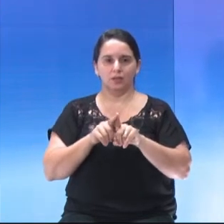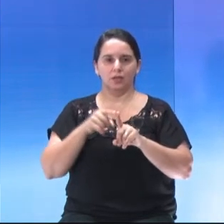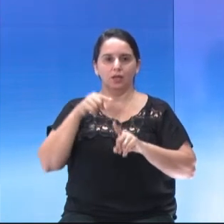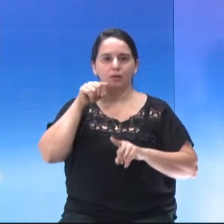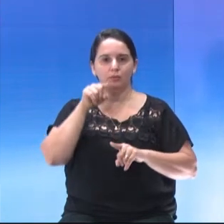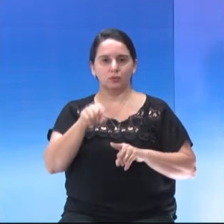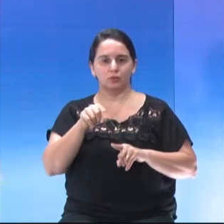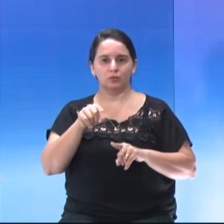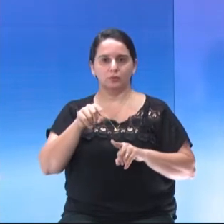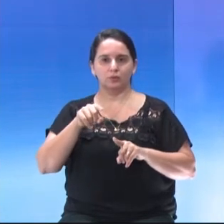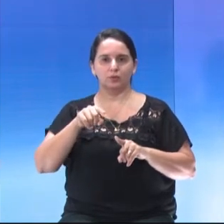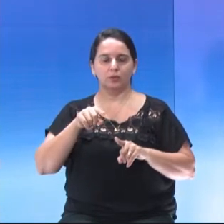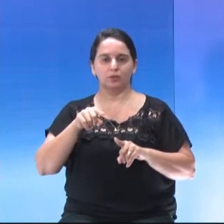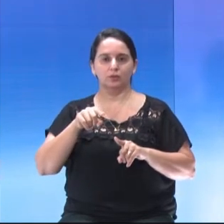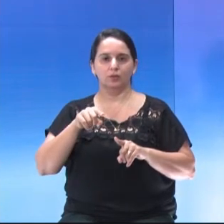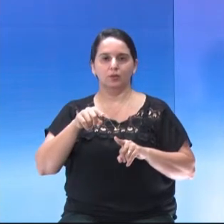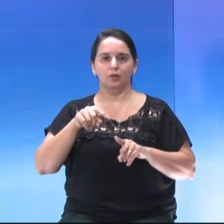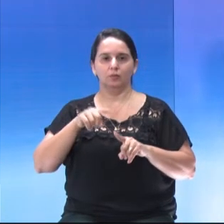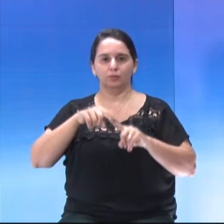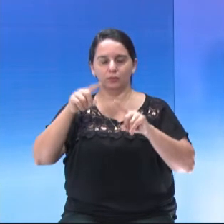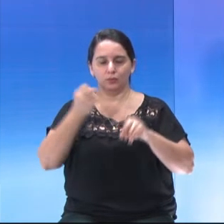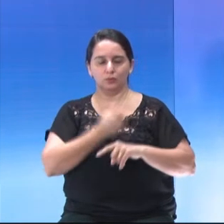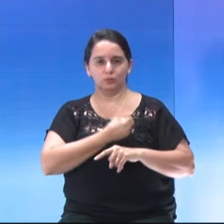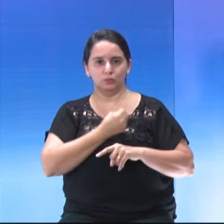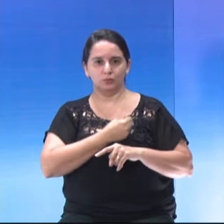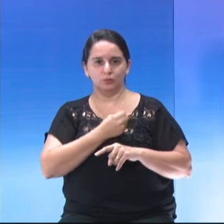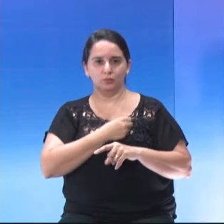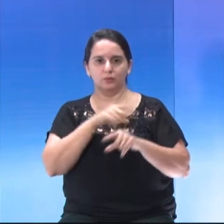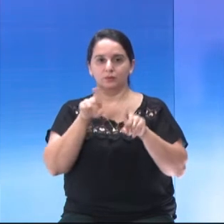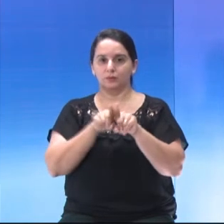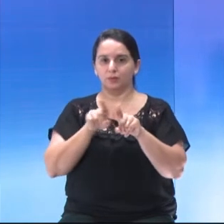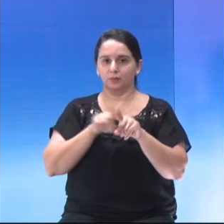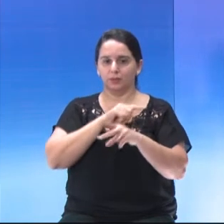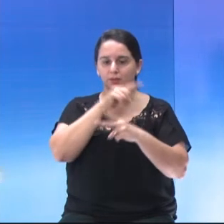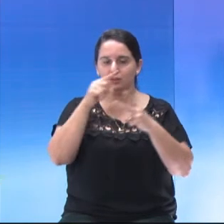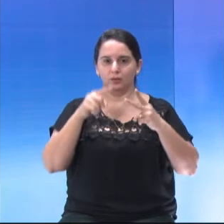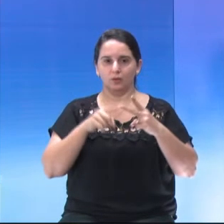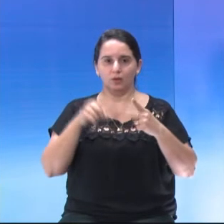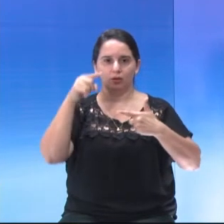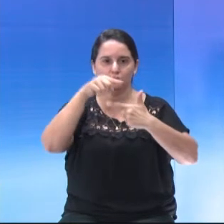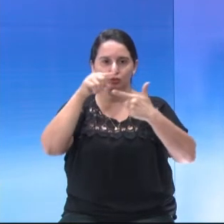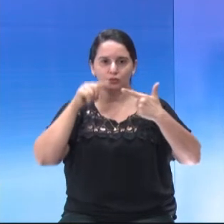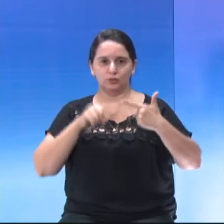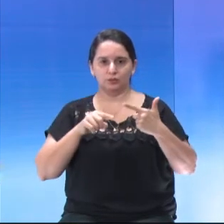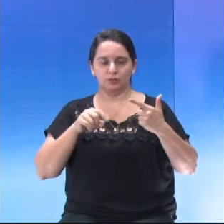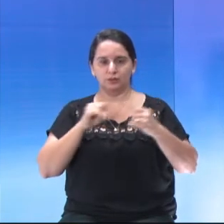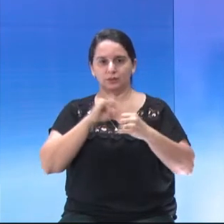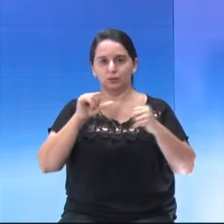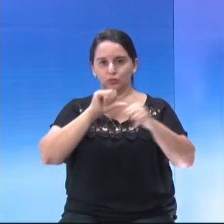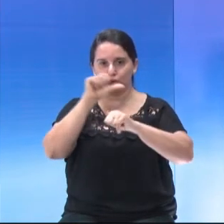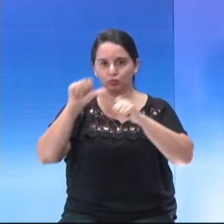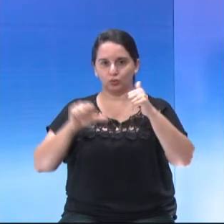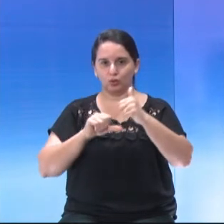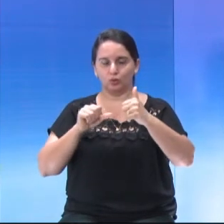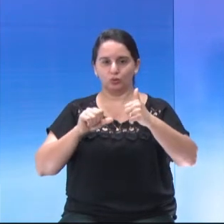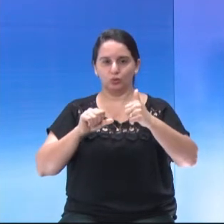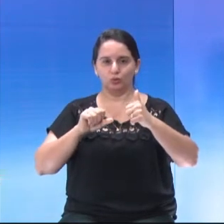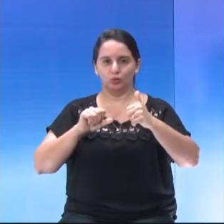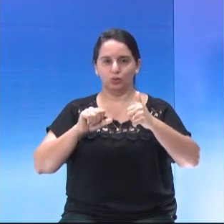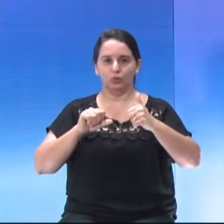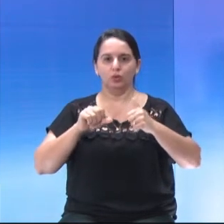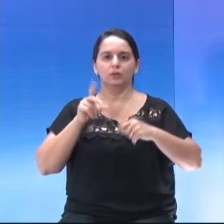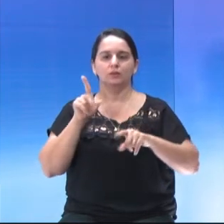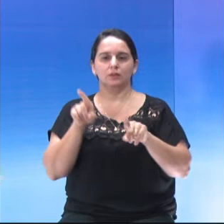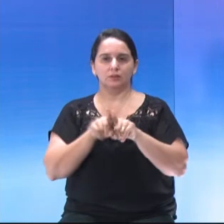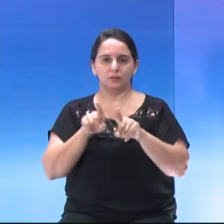multiplicado. Isso vale também para a divisão. Caso eu inverta os membros da equação, o valor de ΔH